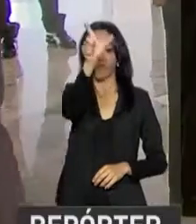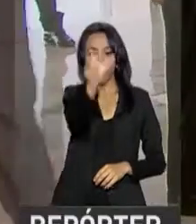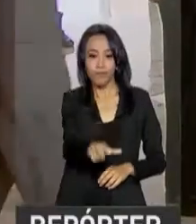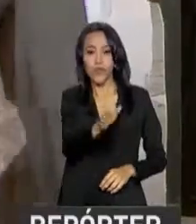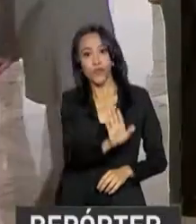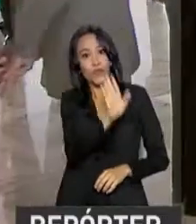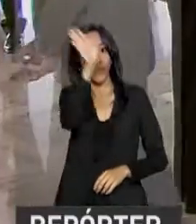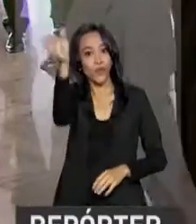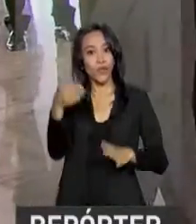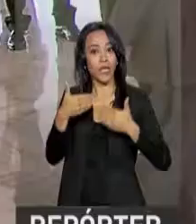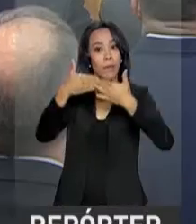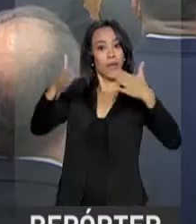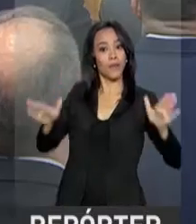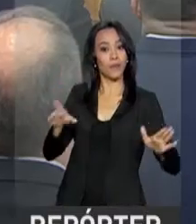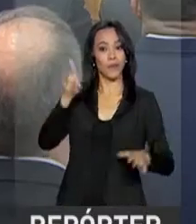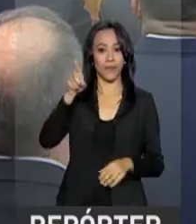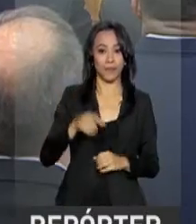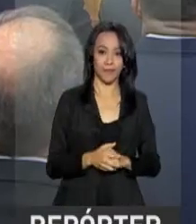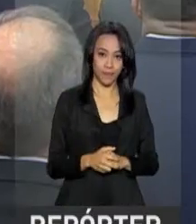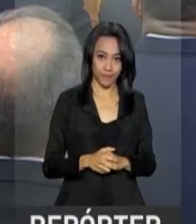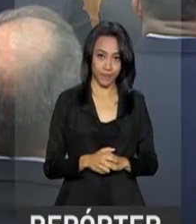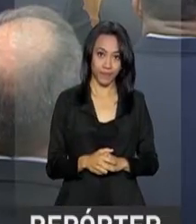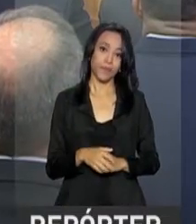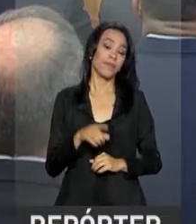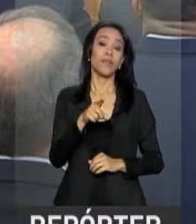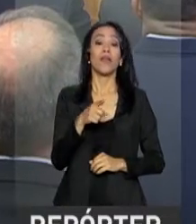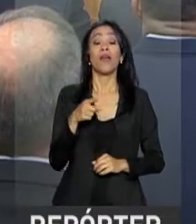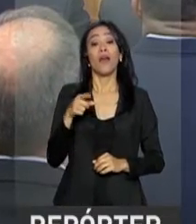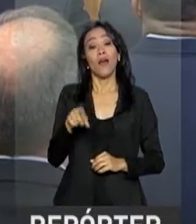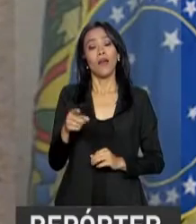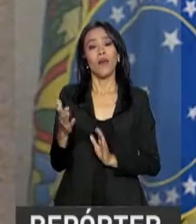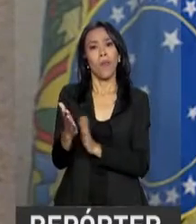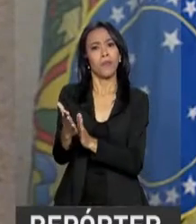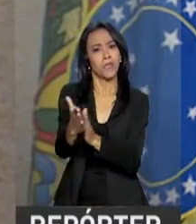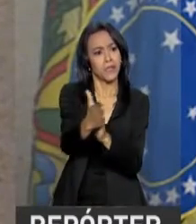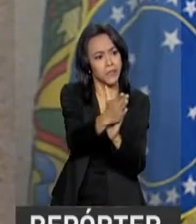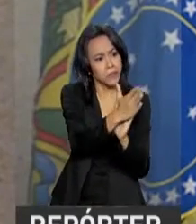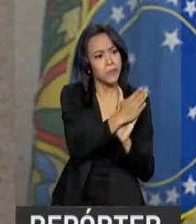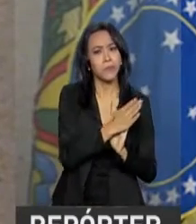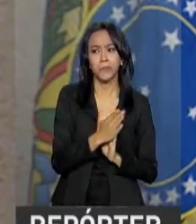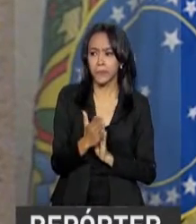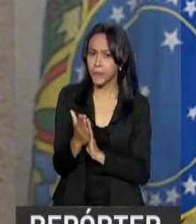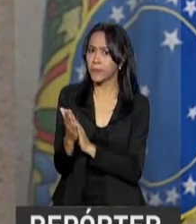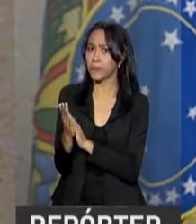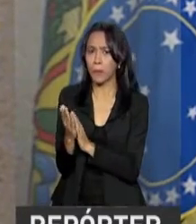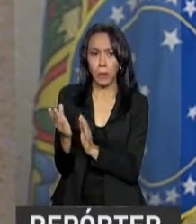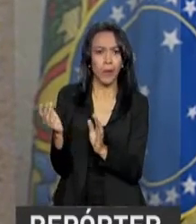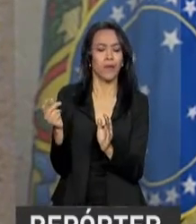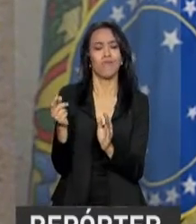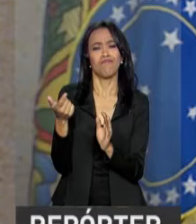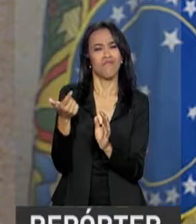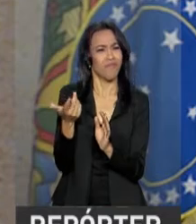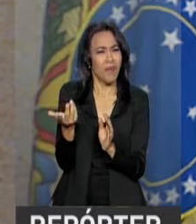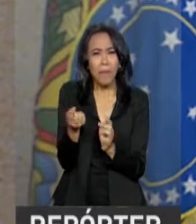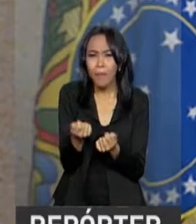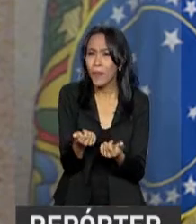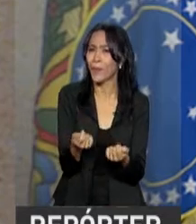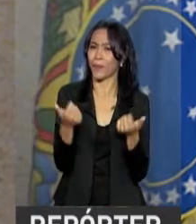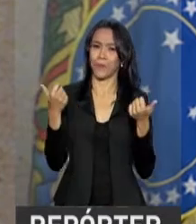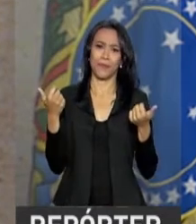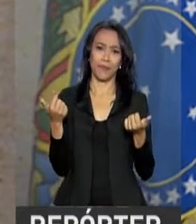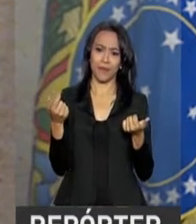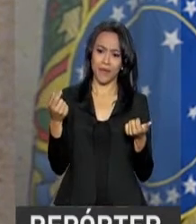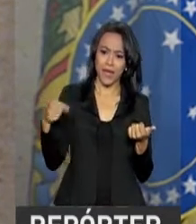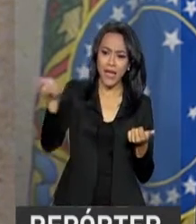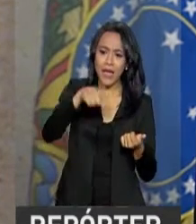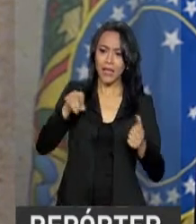na abertura da exposição. Não há homenagem alguma, né, que possa, ou seja, bastante para exaltar aqueles que,